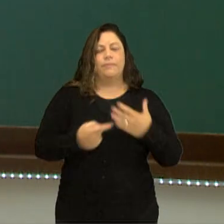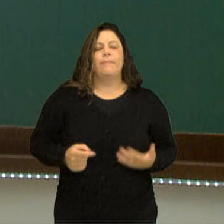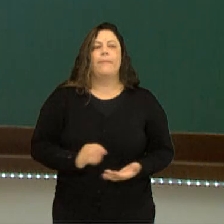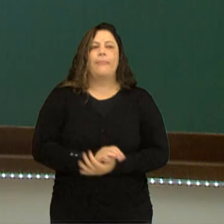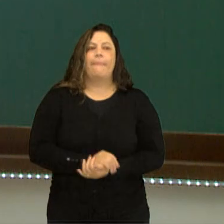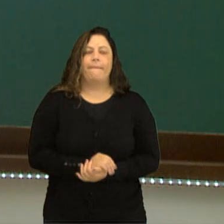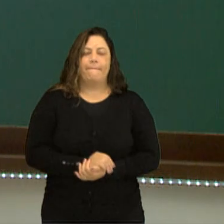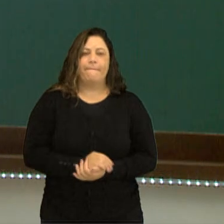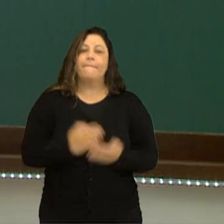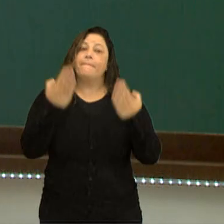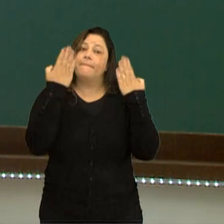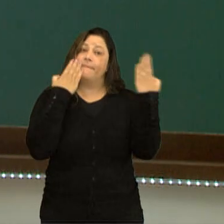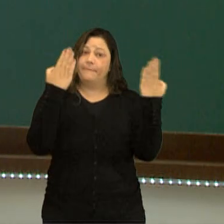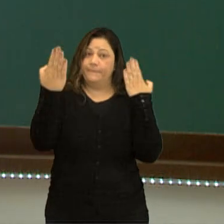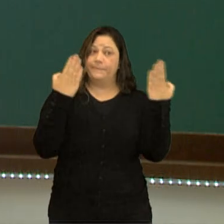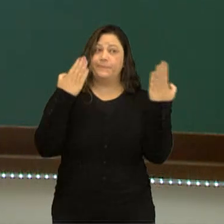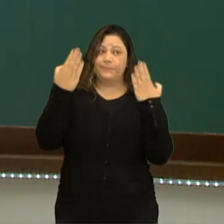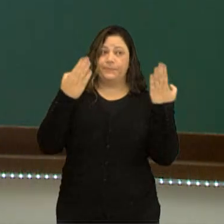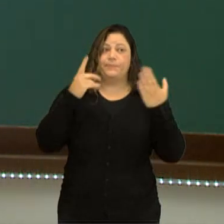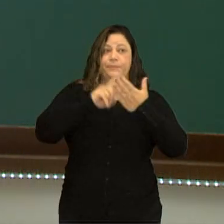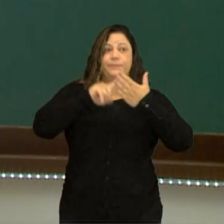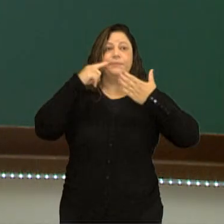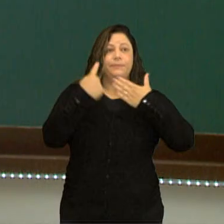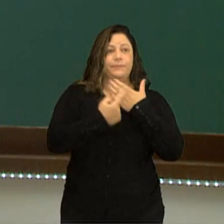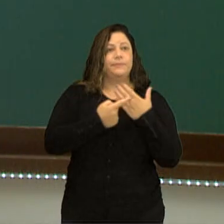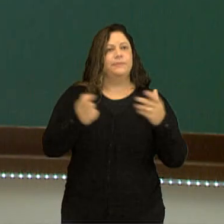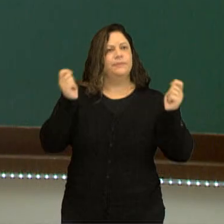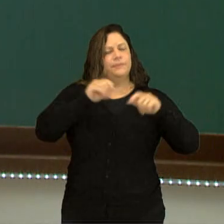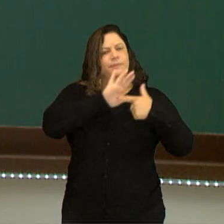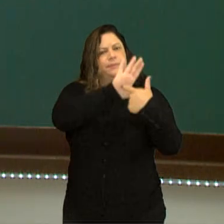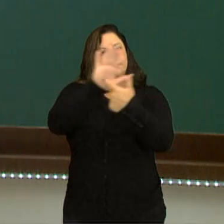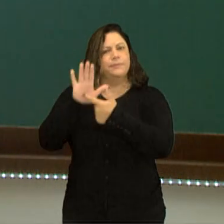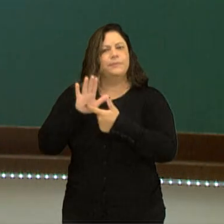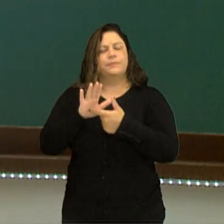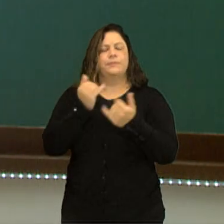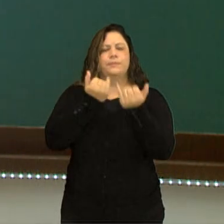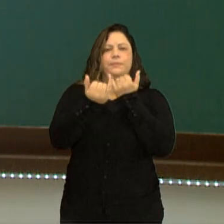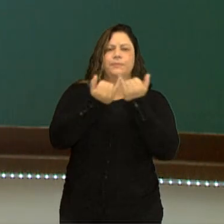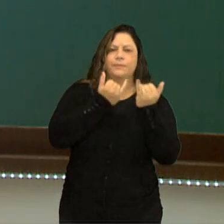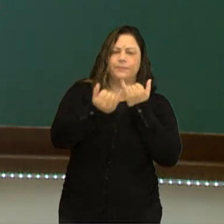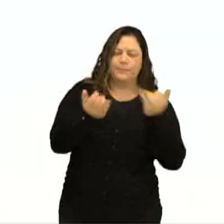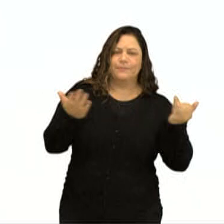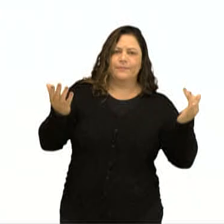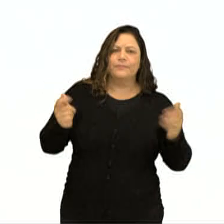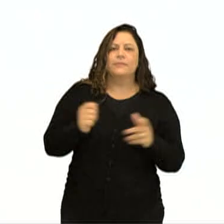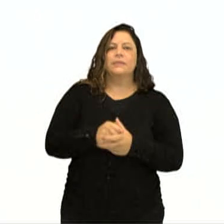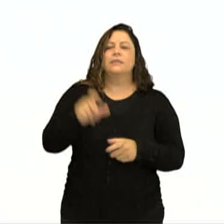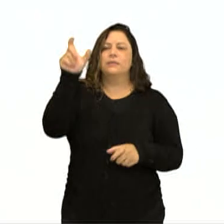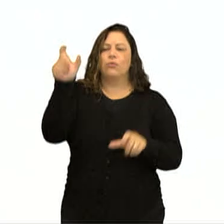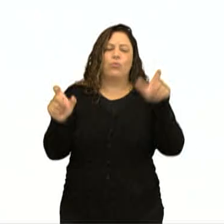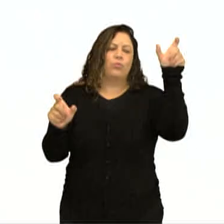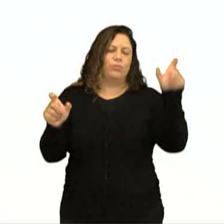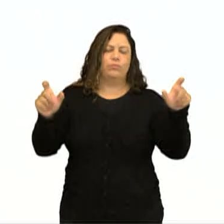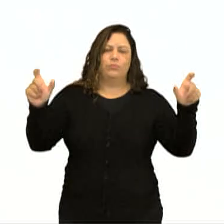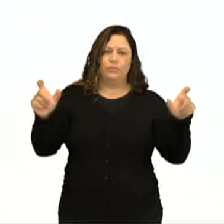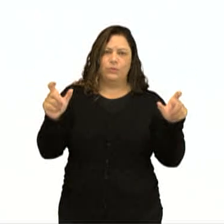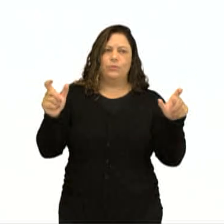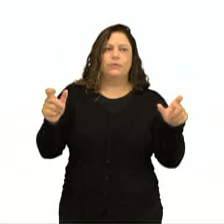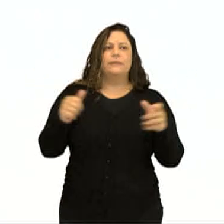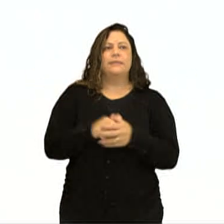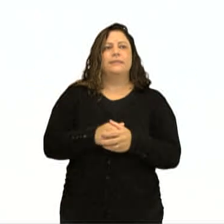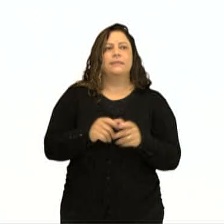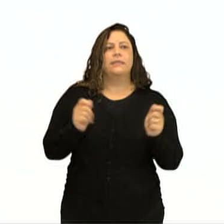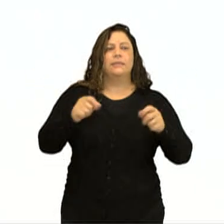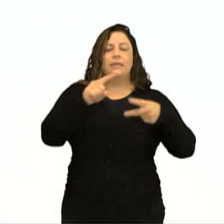Comparação é uma figura de linguagem usada para demonstrar semelhanças entre dois termos, com o emprego de conectivo.